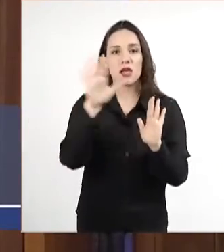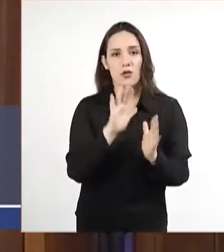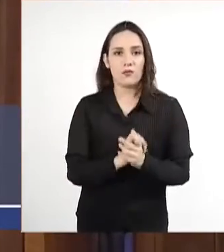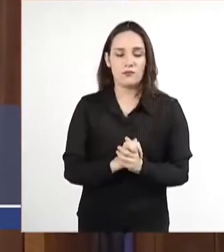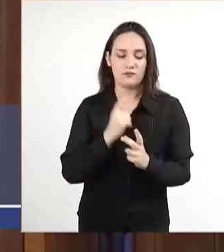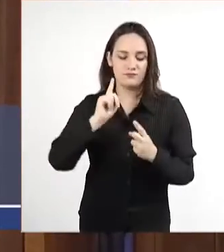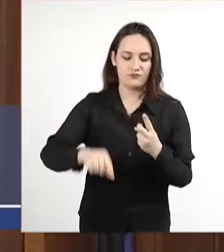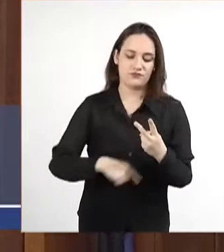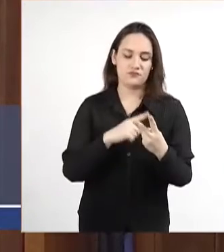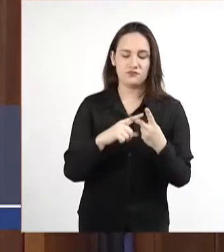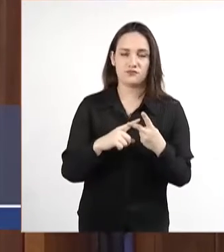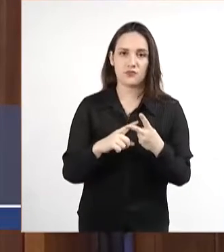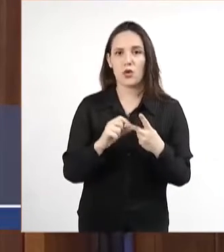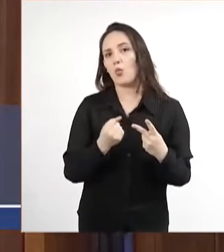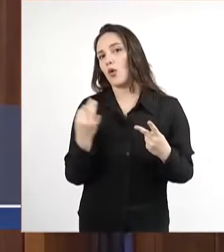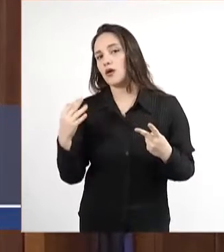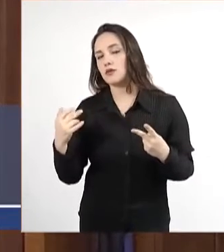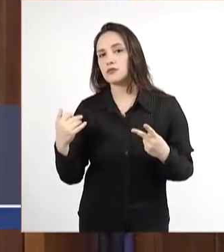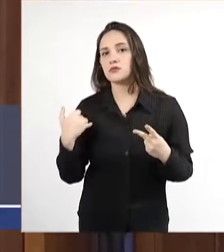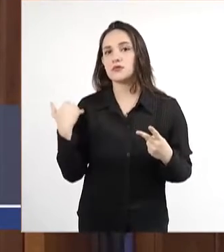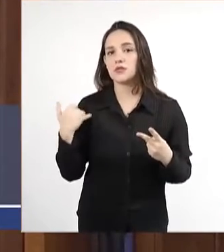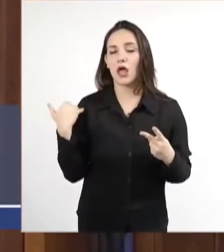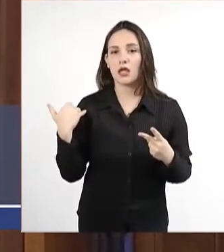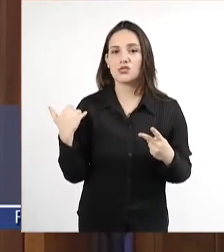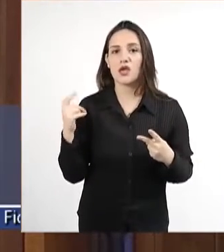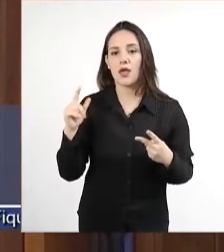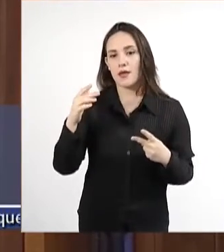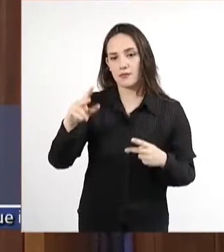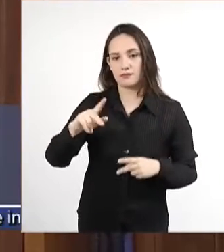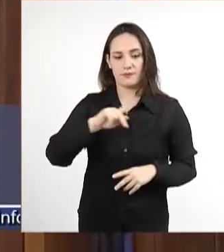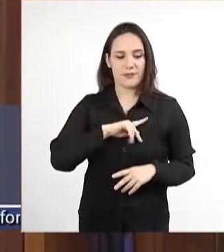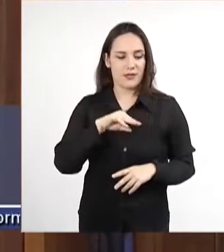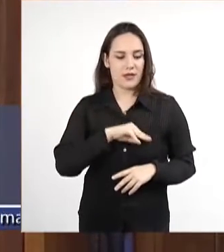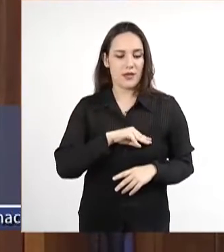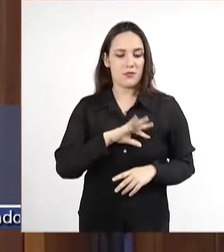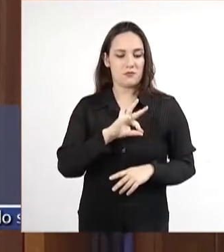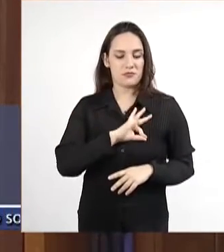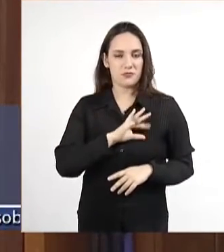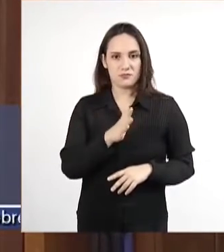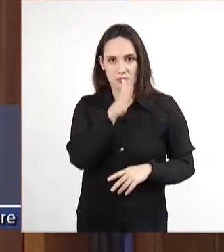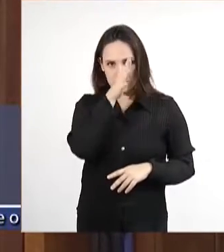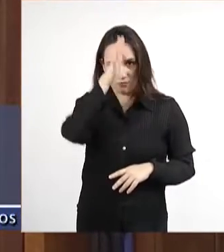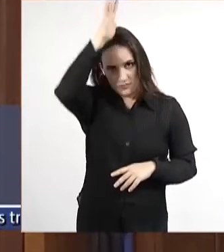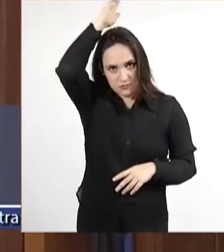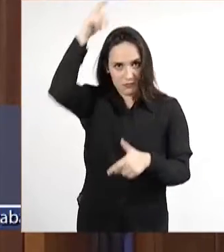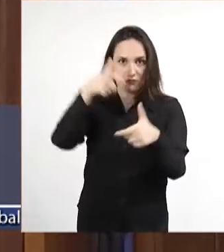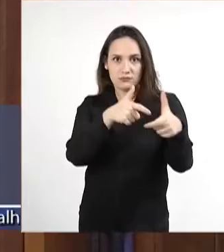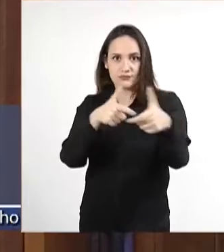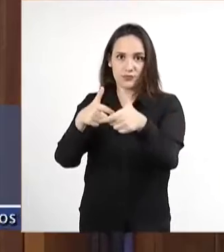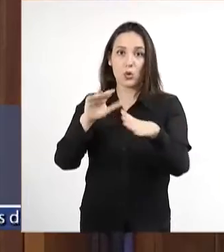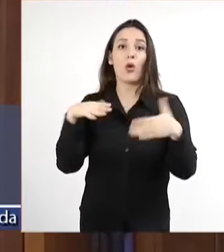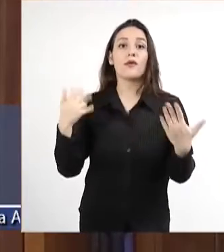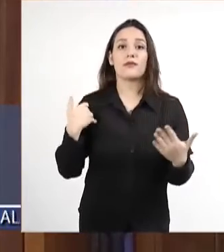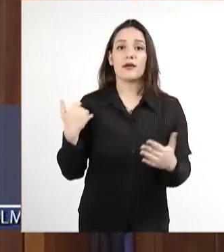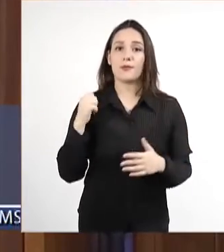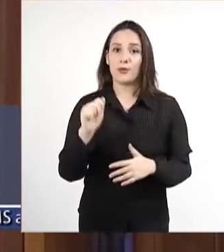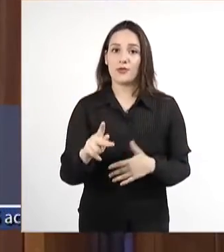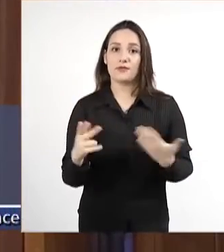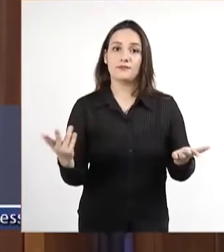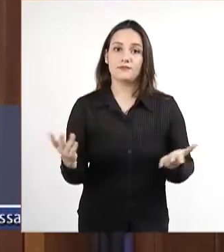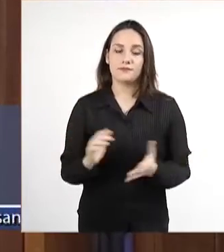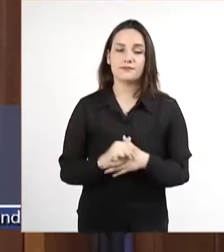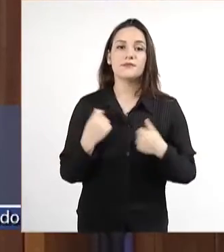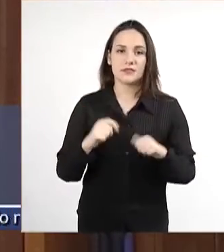Aposenta com quantos anos o policial militar, o bombeiro, o policial civil? Tem que vir na regra geral. Então, eu